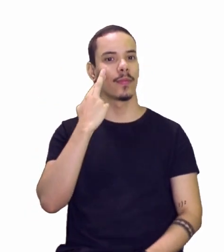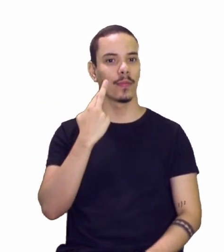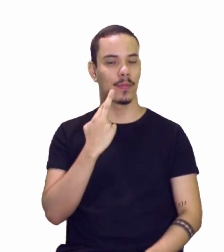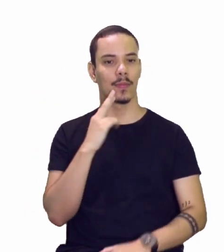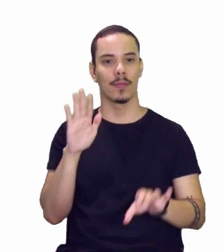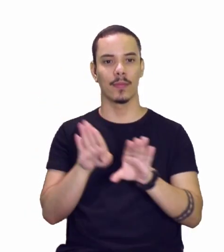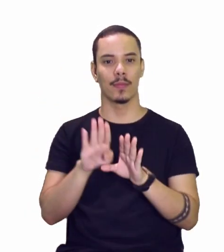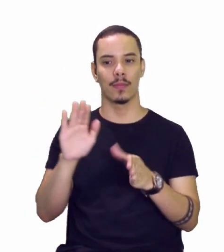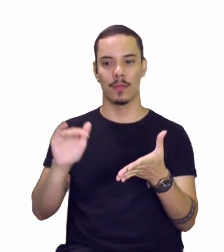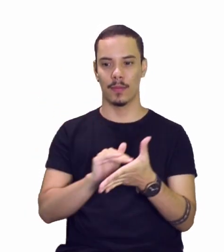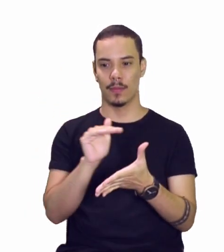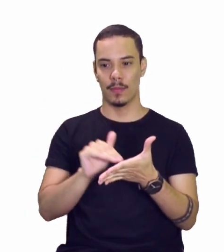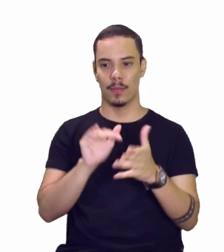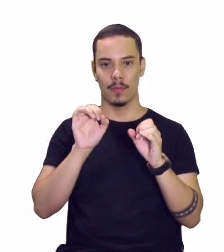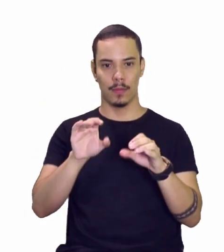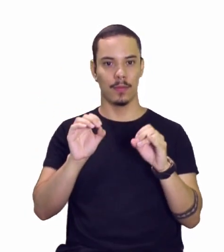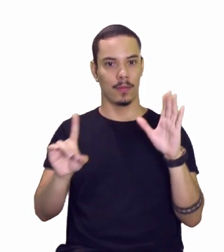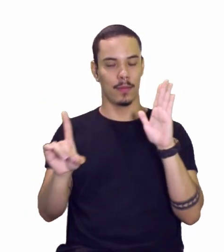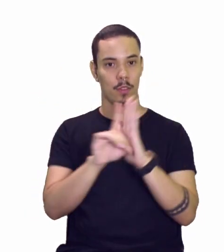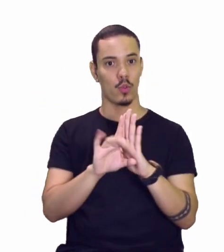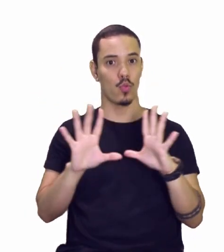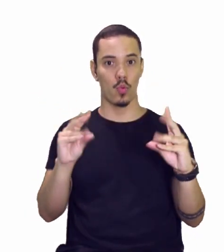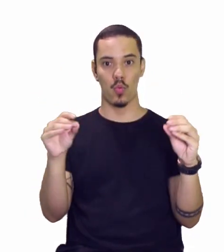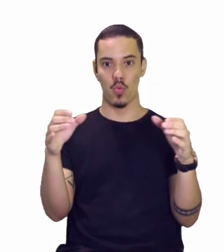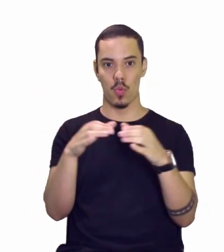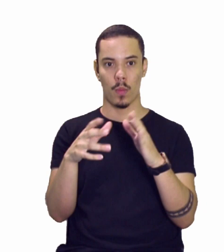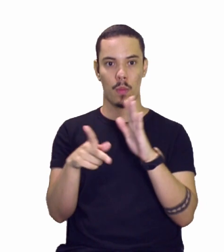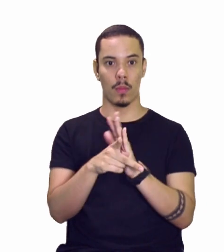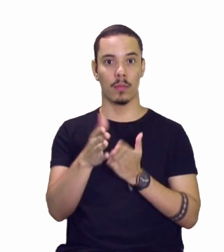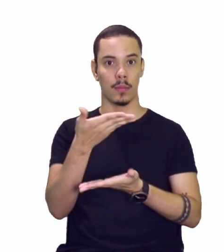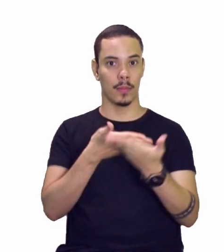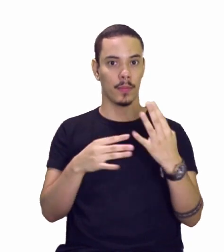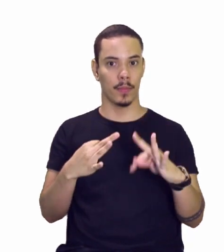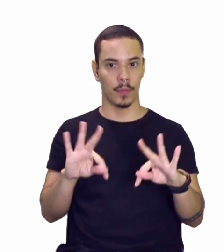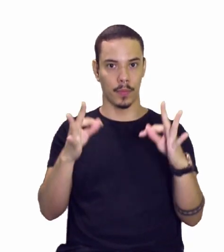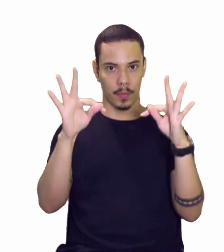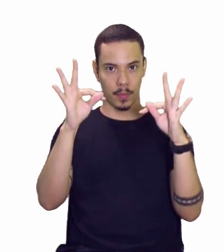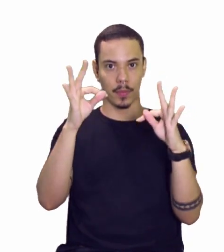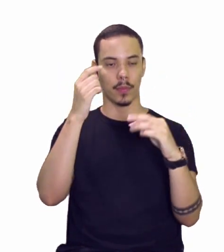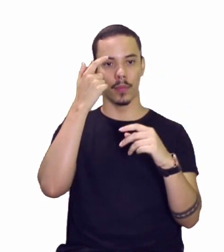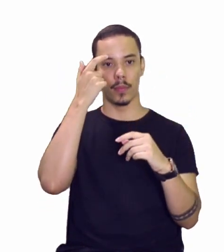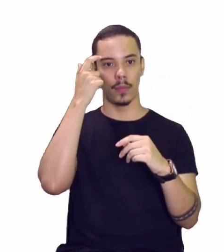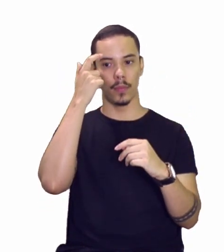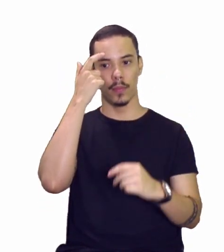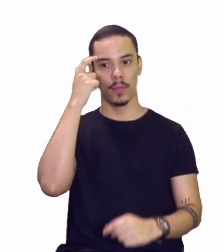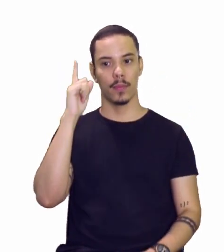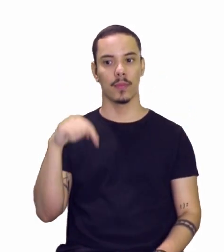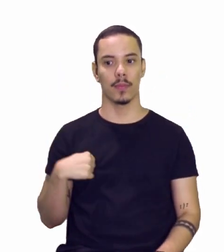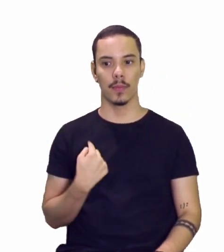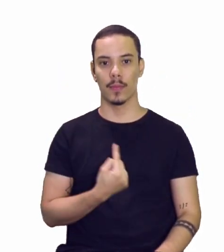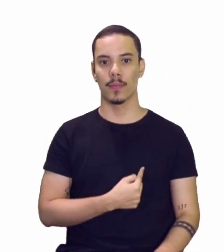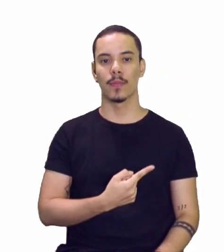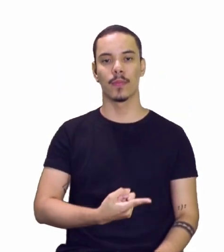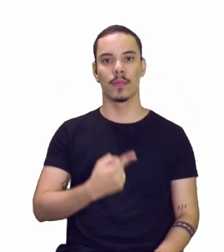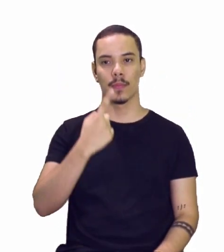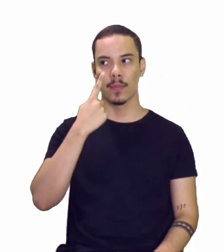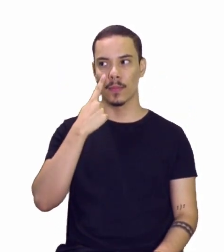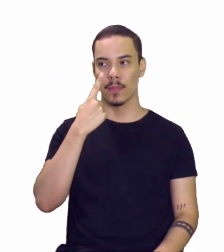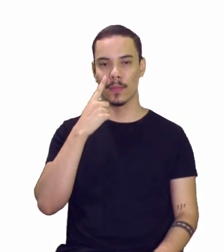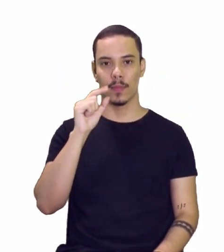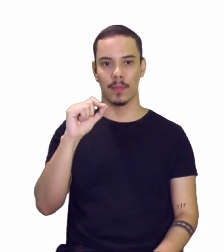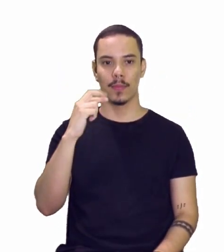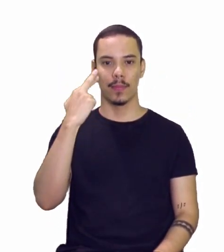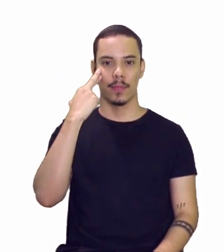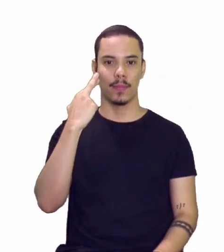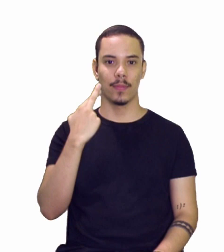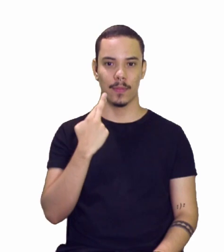da Secretaria de Educação e de toda a equipe da Mediação Tecnológica, nós iremos ver Rondônia